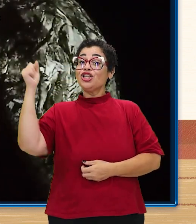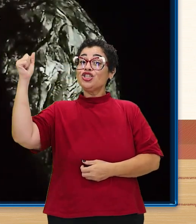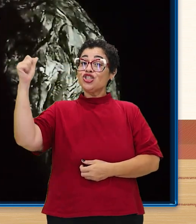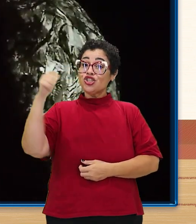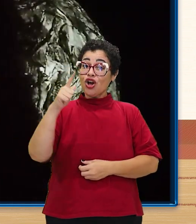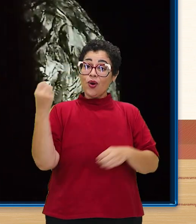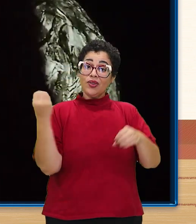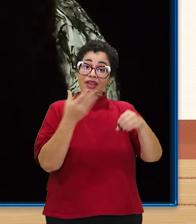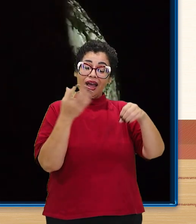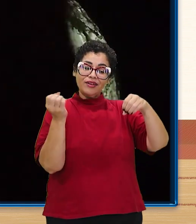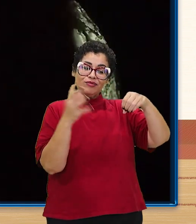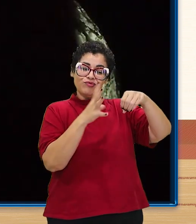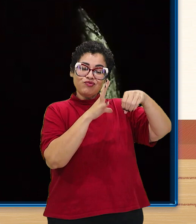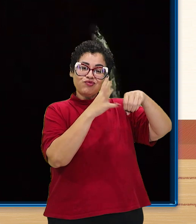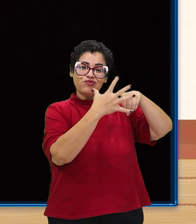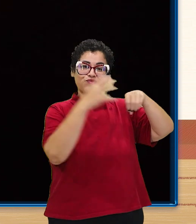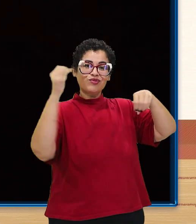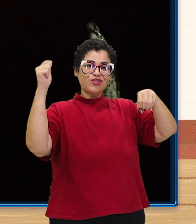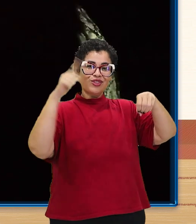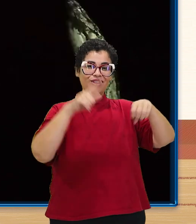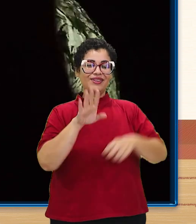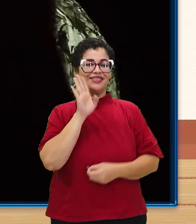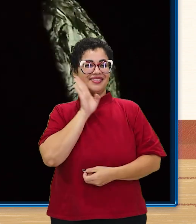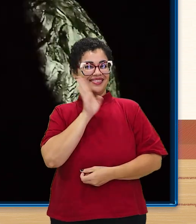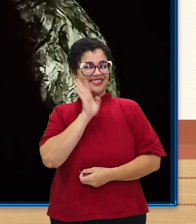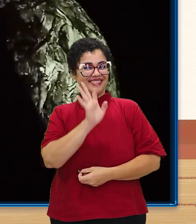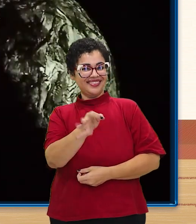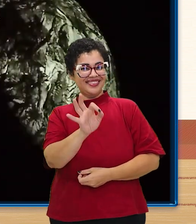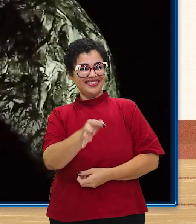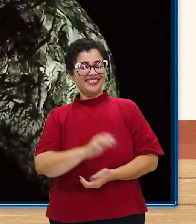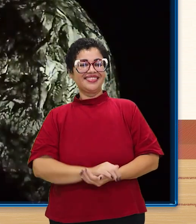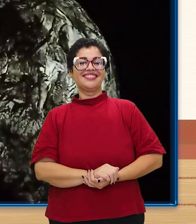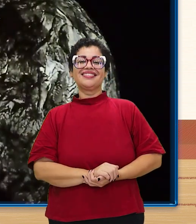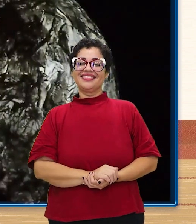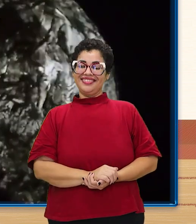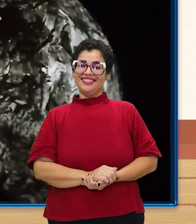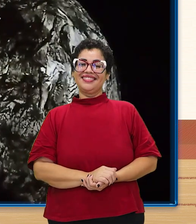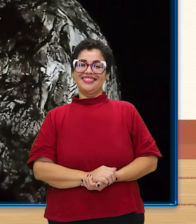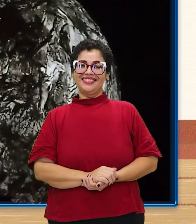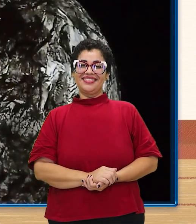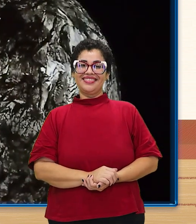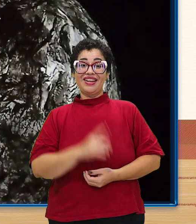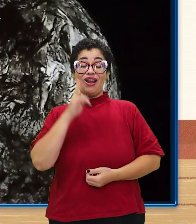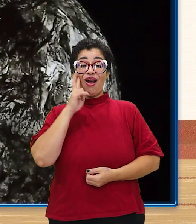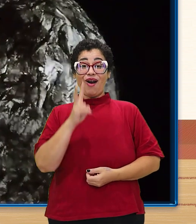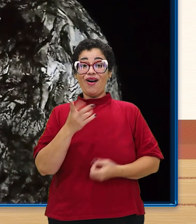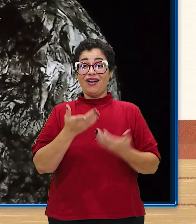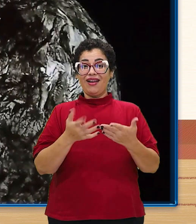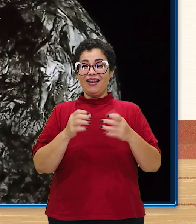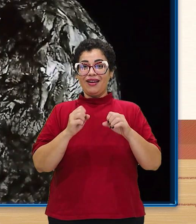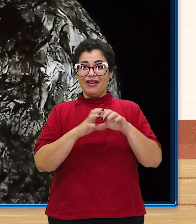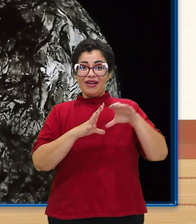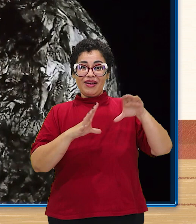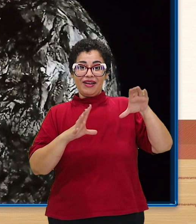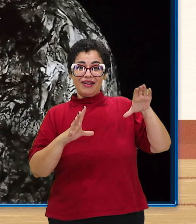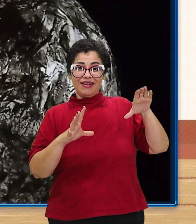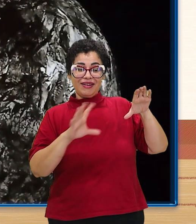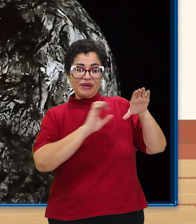irradia sua superfície. Legal, não é mesmo? Ó, Vejam só como ela faz